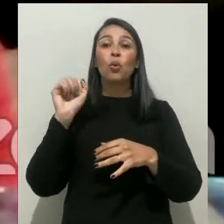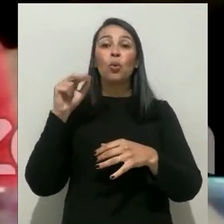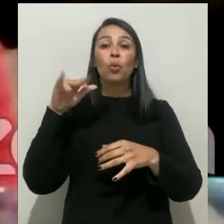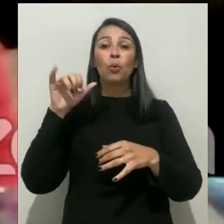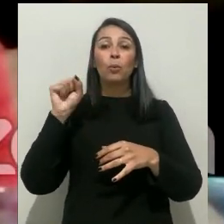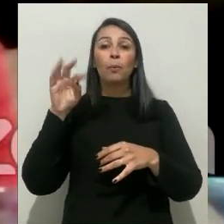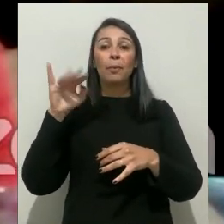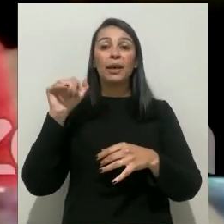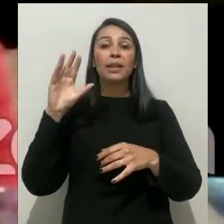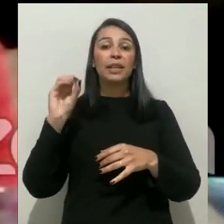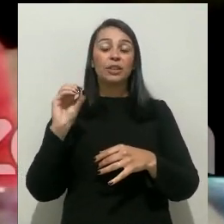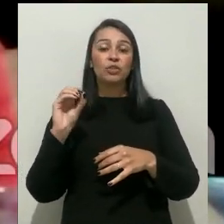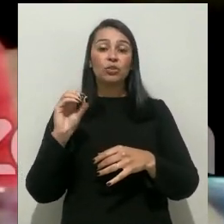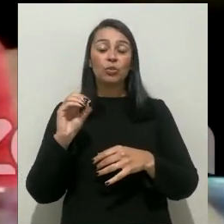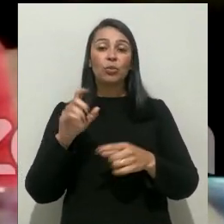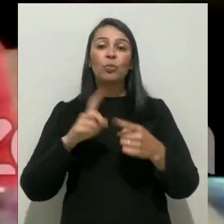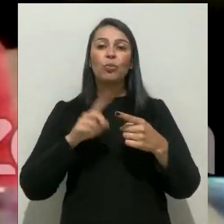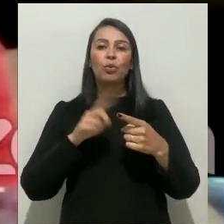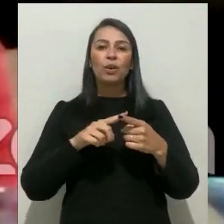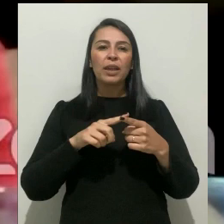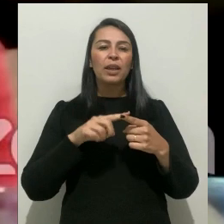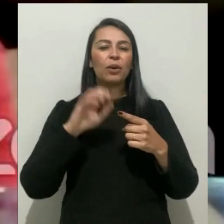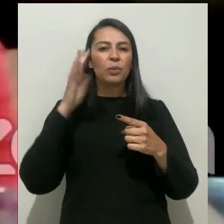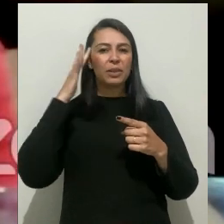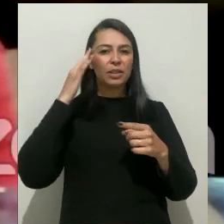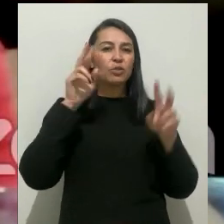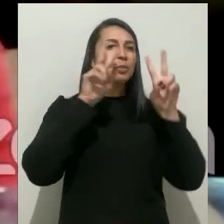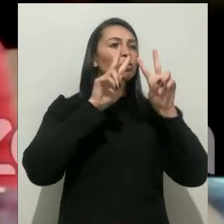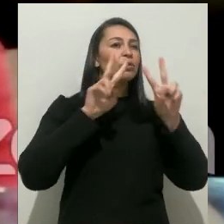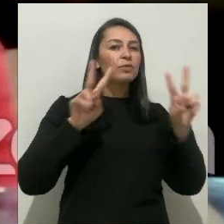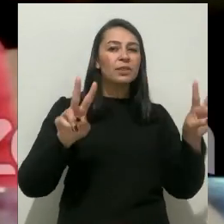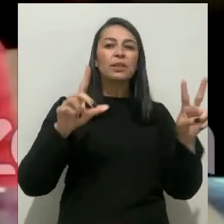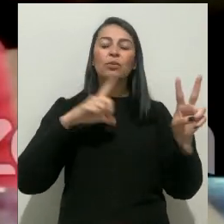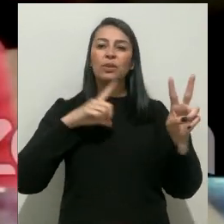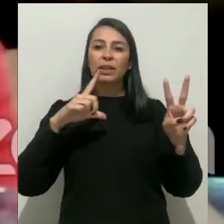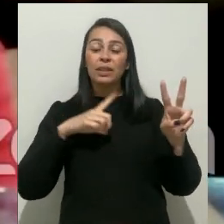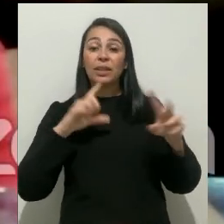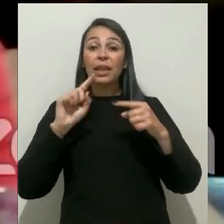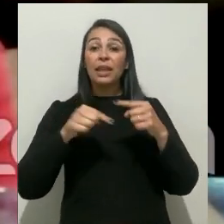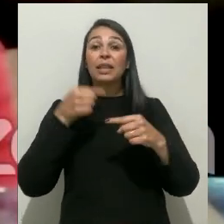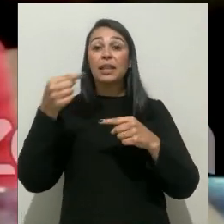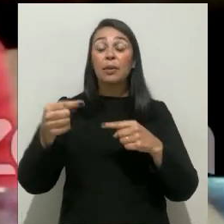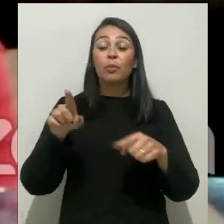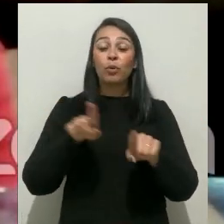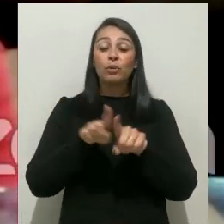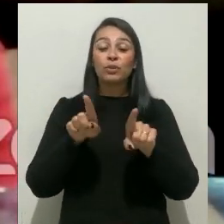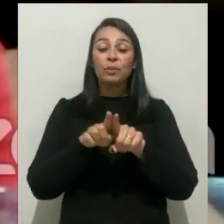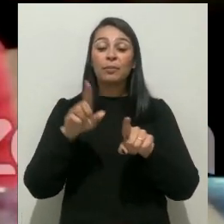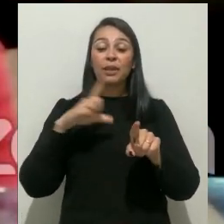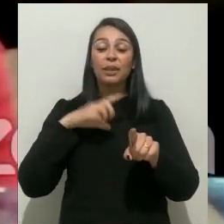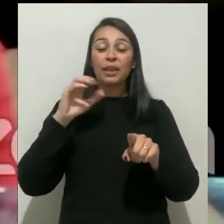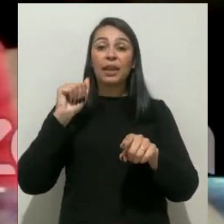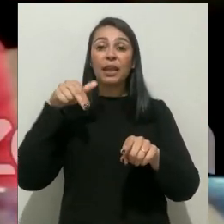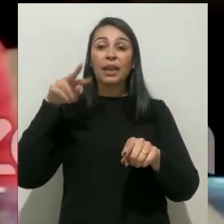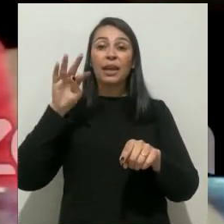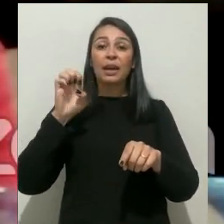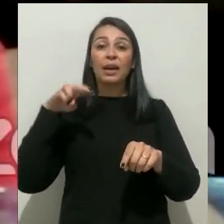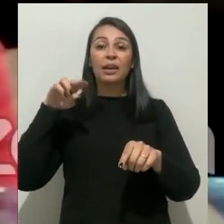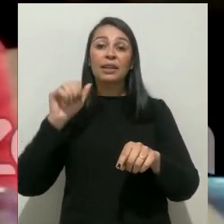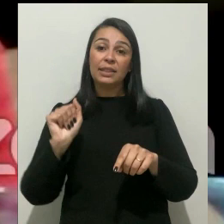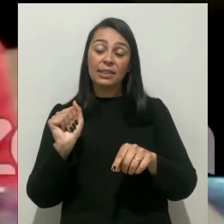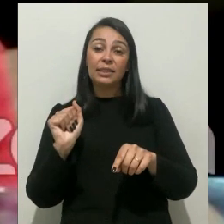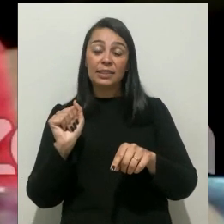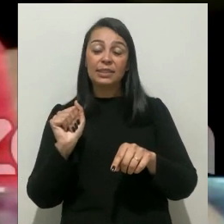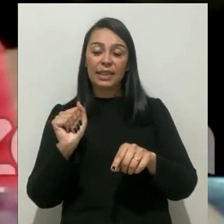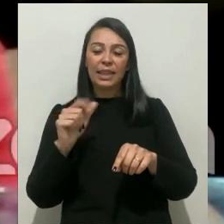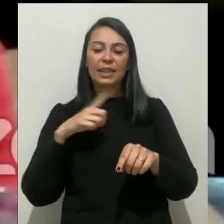a leitura que ele faz, né, da posição, e depois tem aquela história da antena, né, que tudo tem uma...